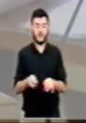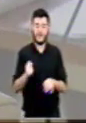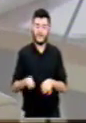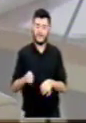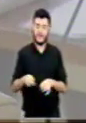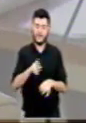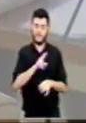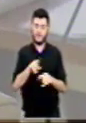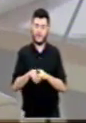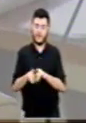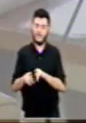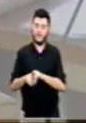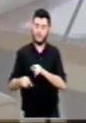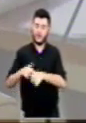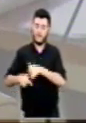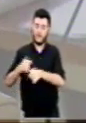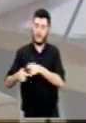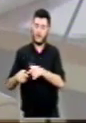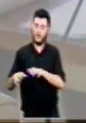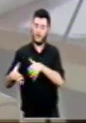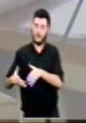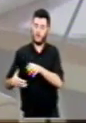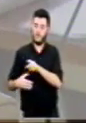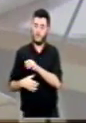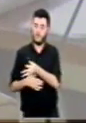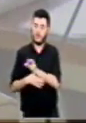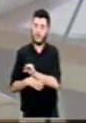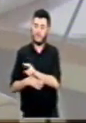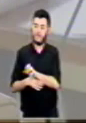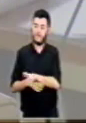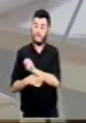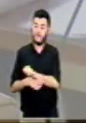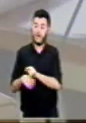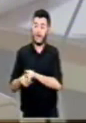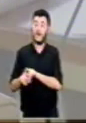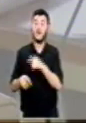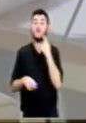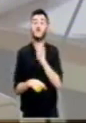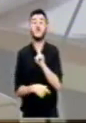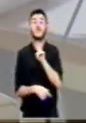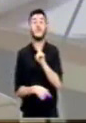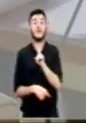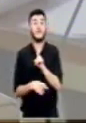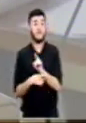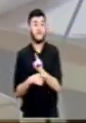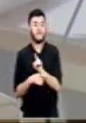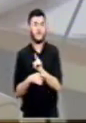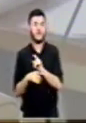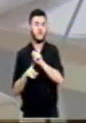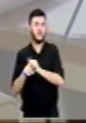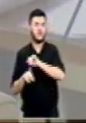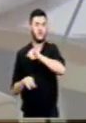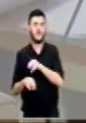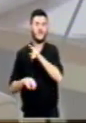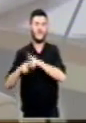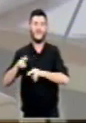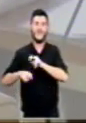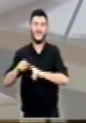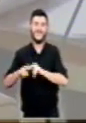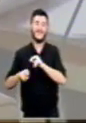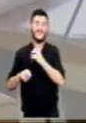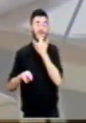em 15 de julho de 2016, ao inicialmente indeferir pedido de